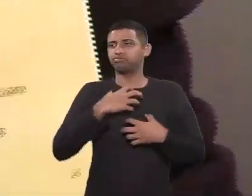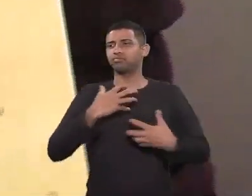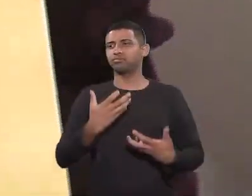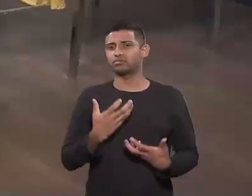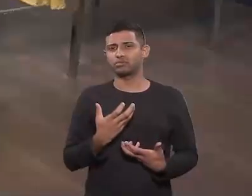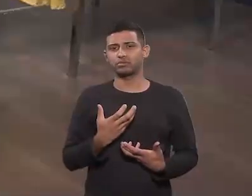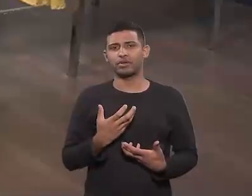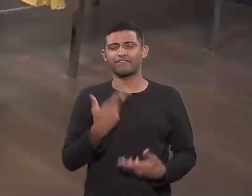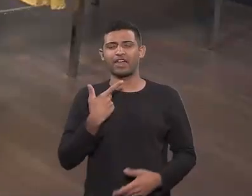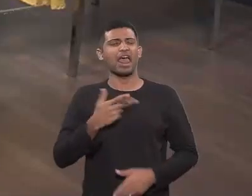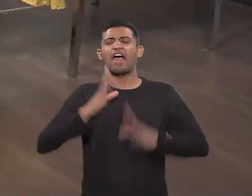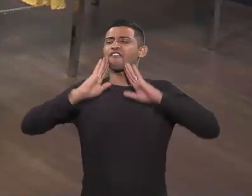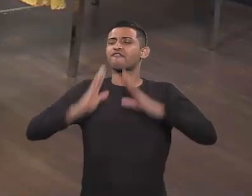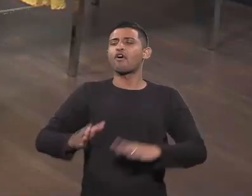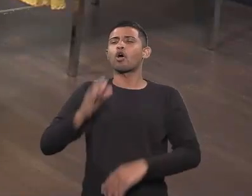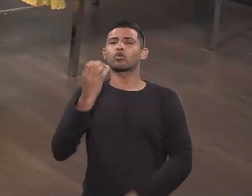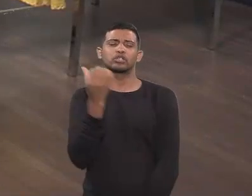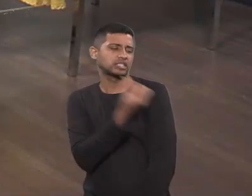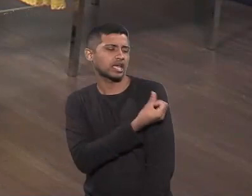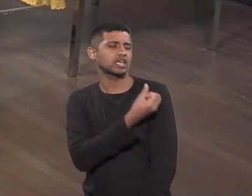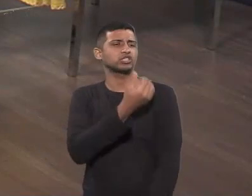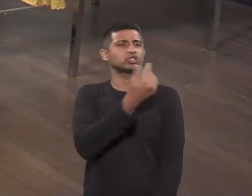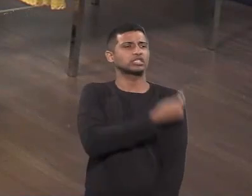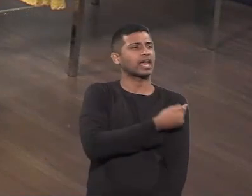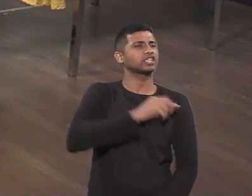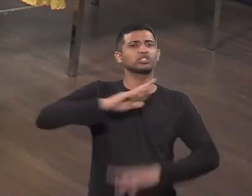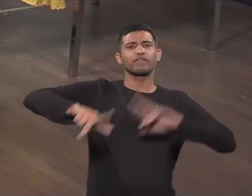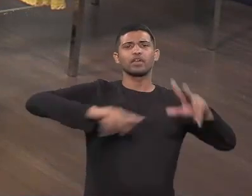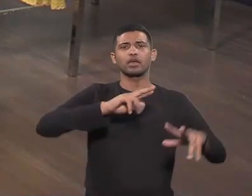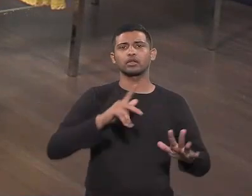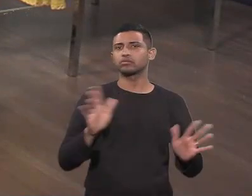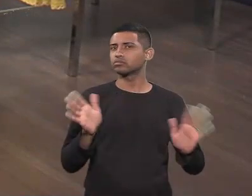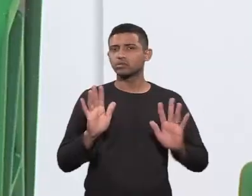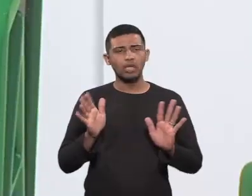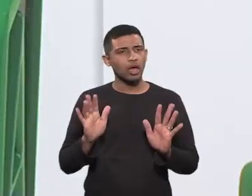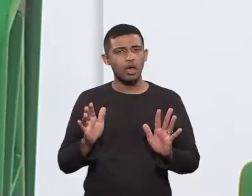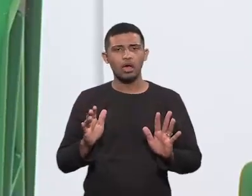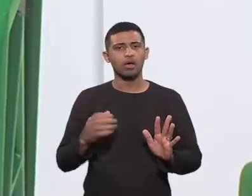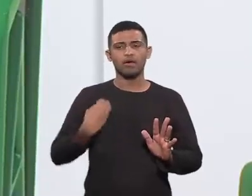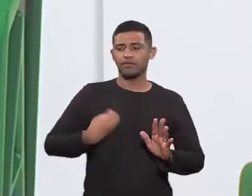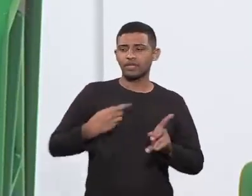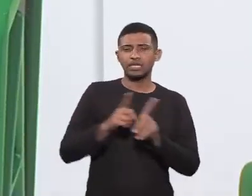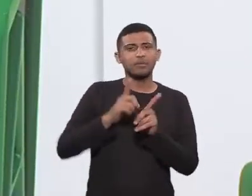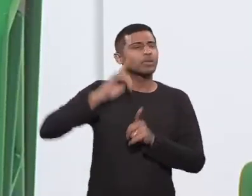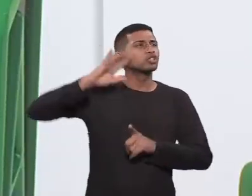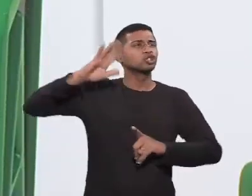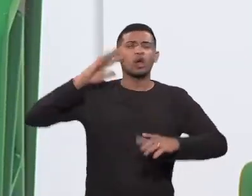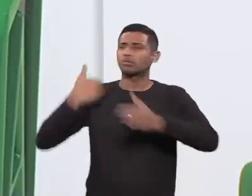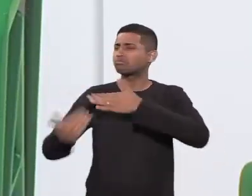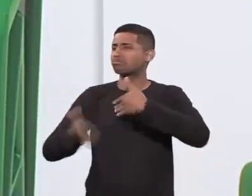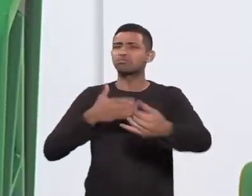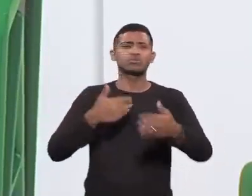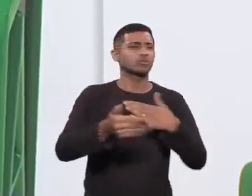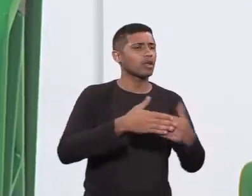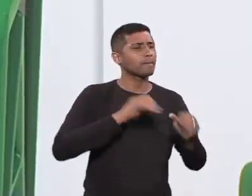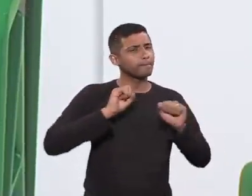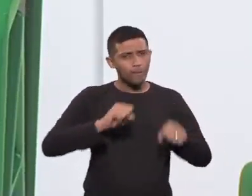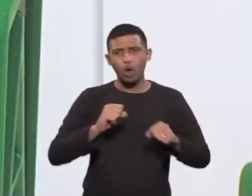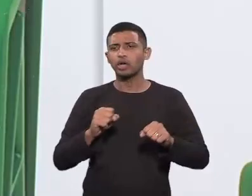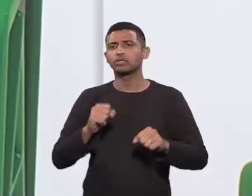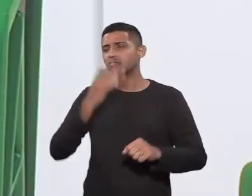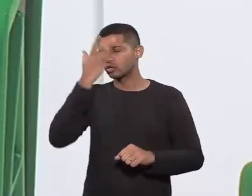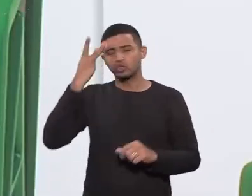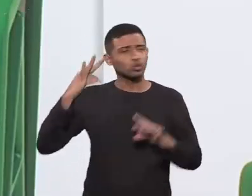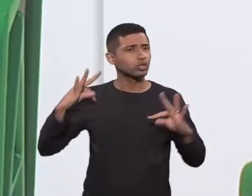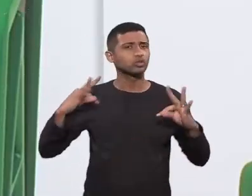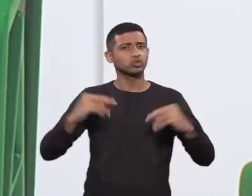estigma. Isso é para 6º, isso é para 7º, isso é para 4º. Claro. Né? Porque vida e sonho você pode colocar em qualquer lugar. História,